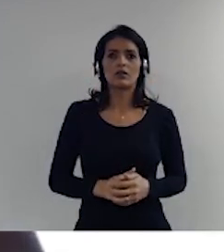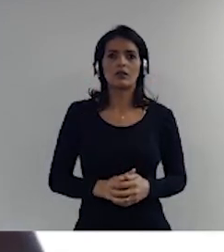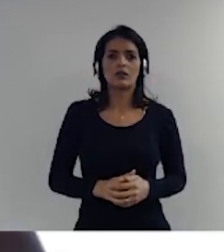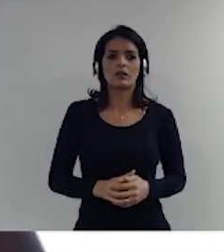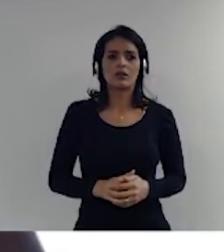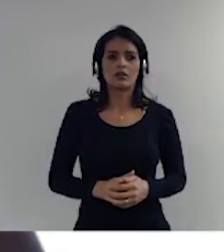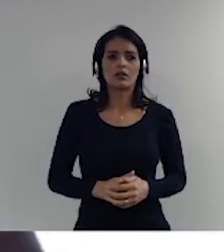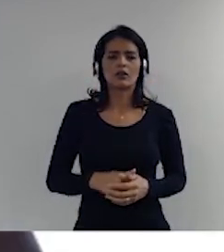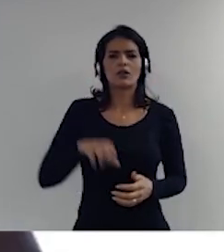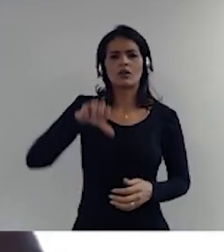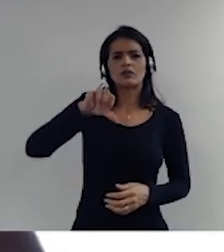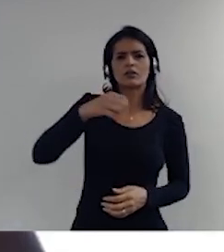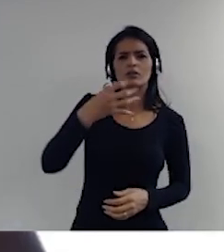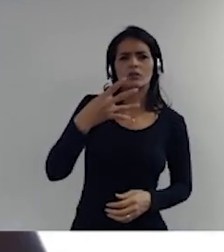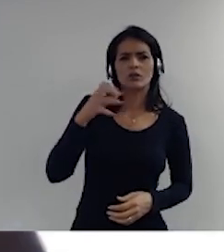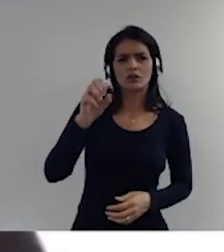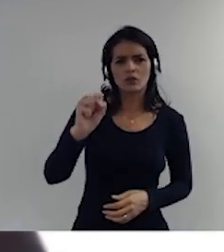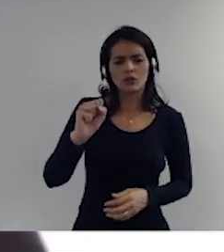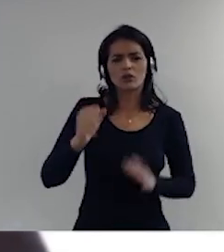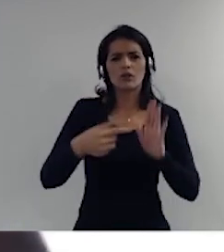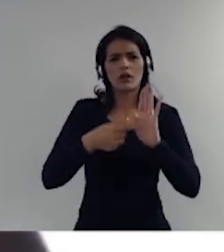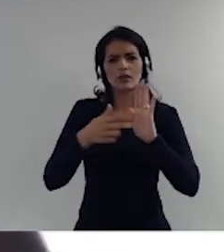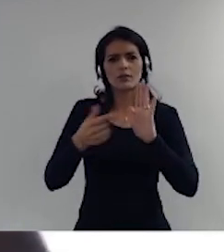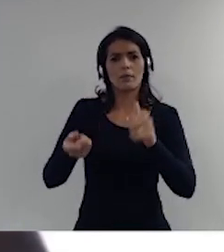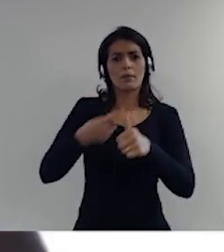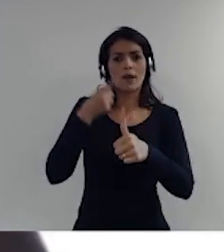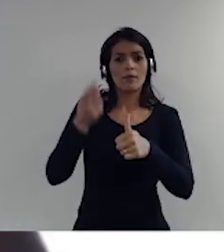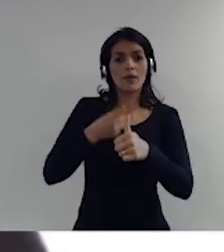deliberação 848, que cuidou